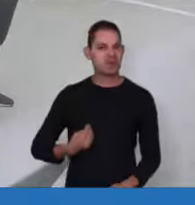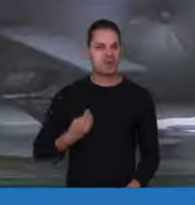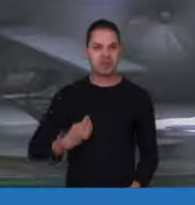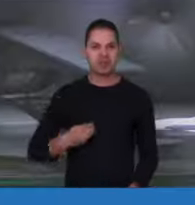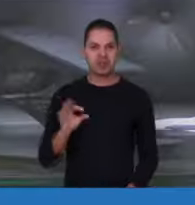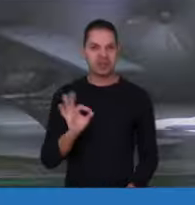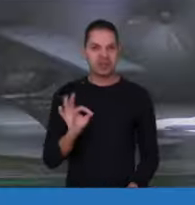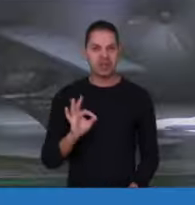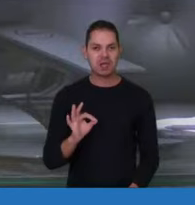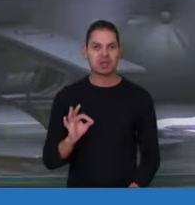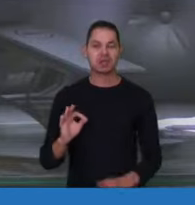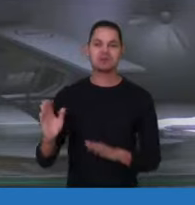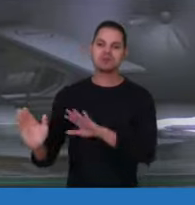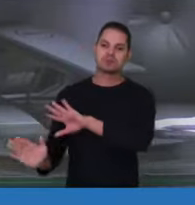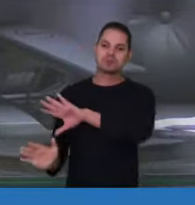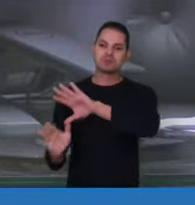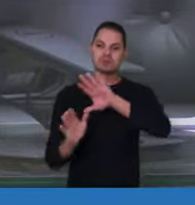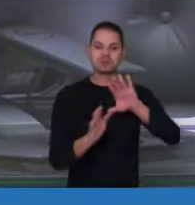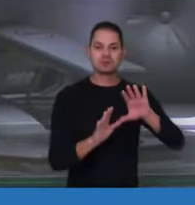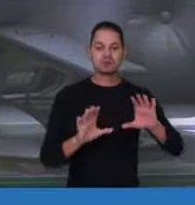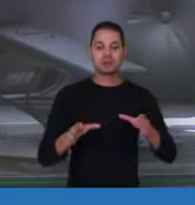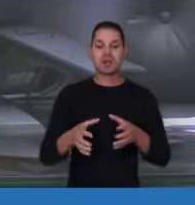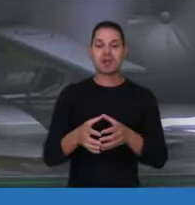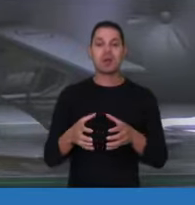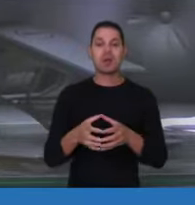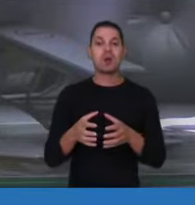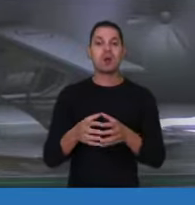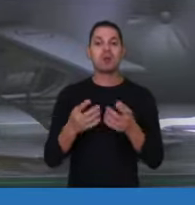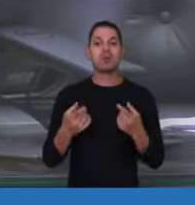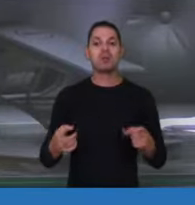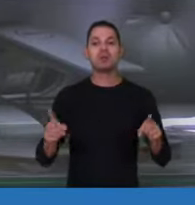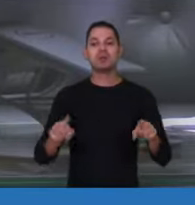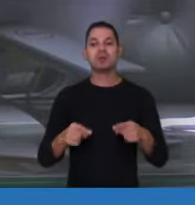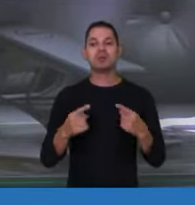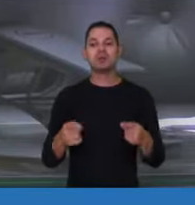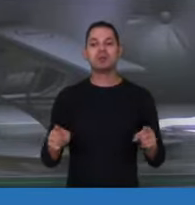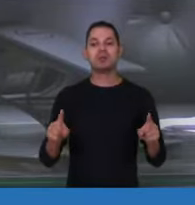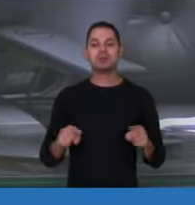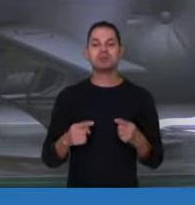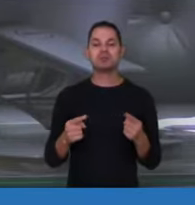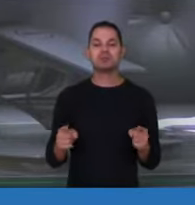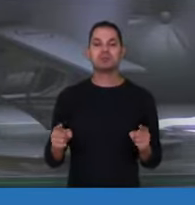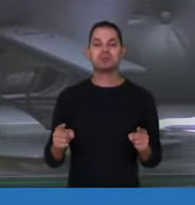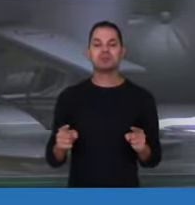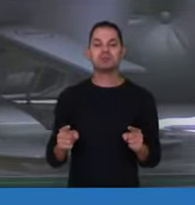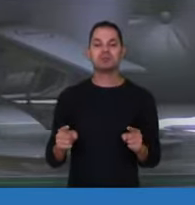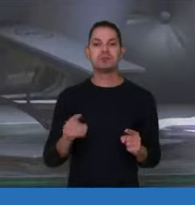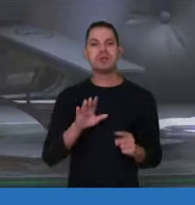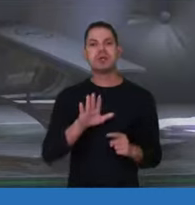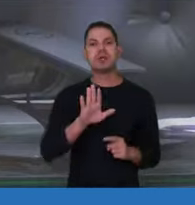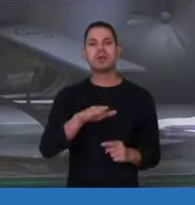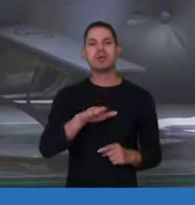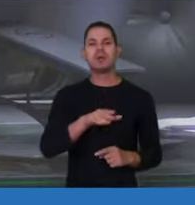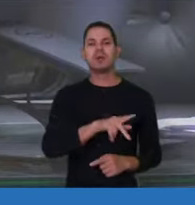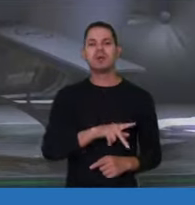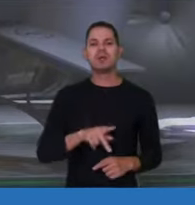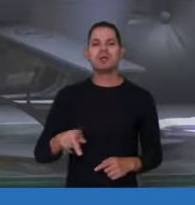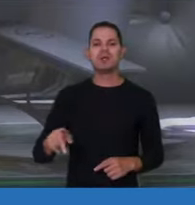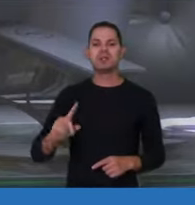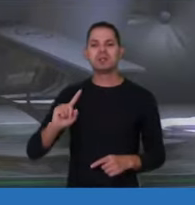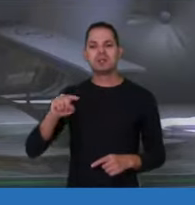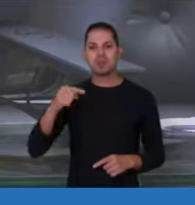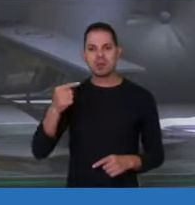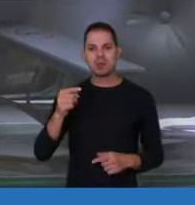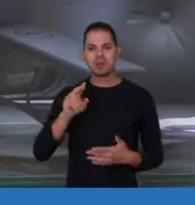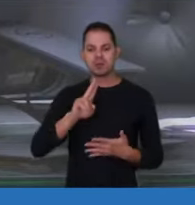apresentação cultural. E Talíria, só para que eu possa depois pegar e citar